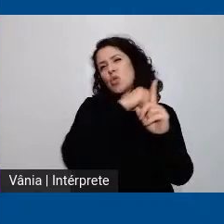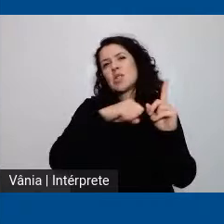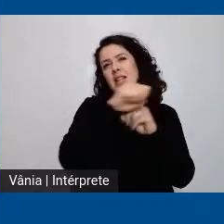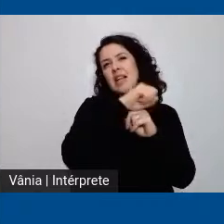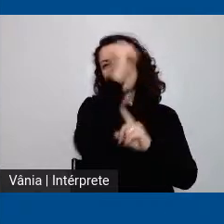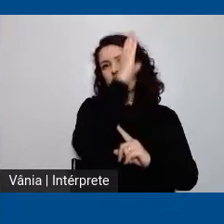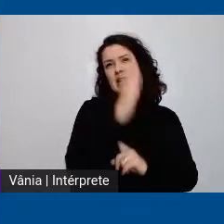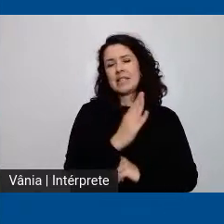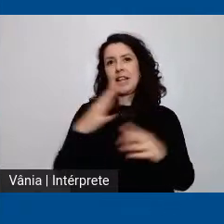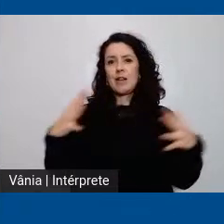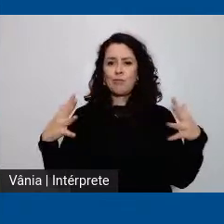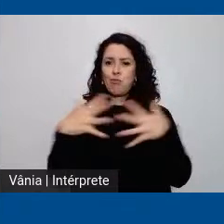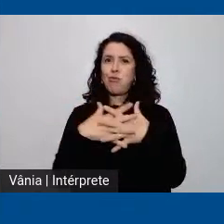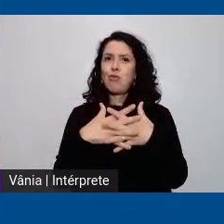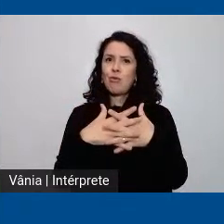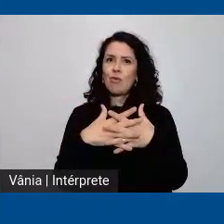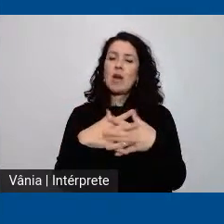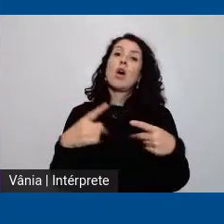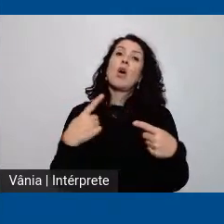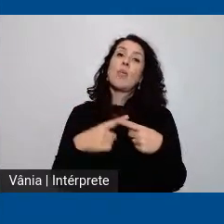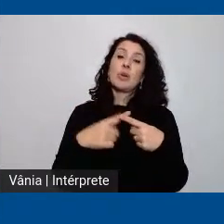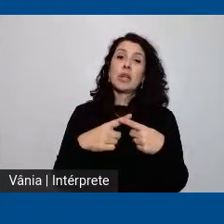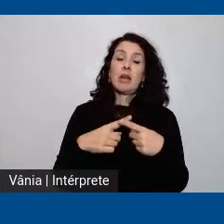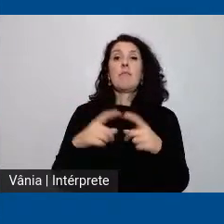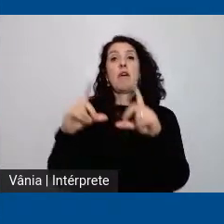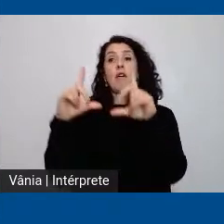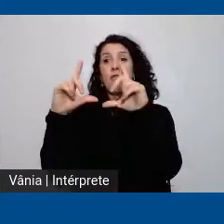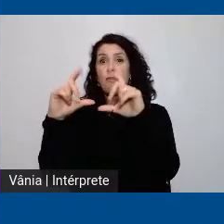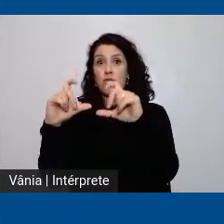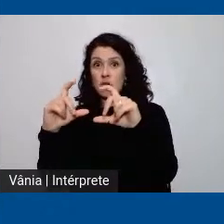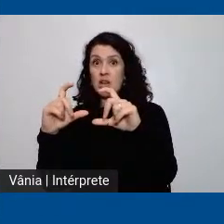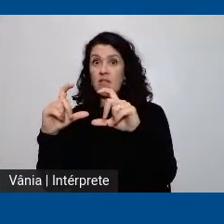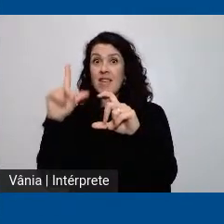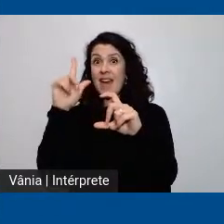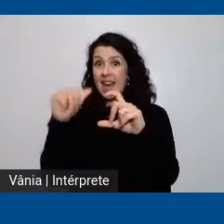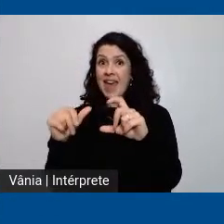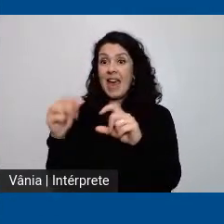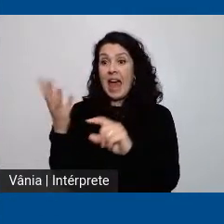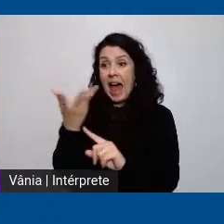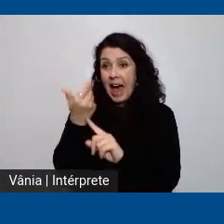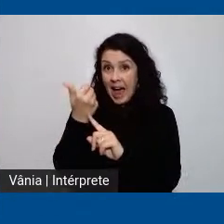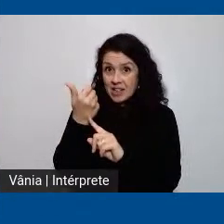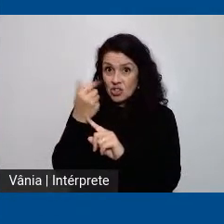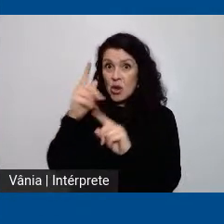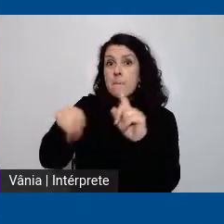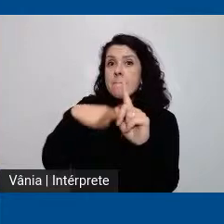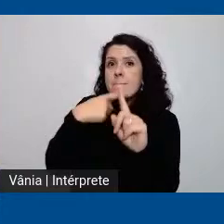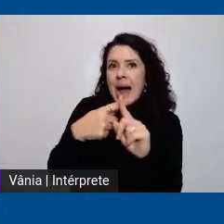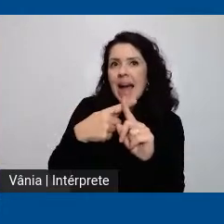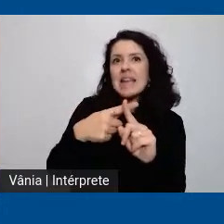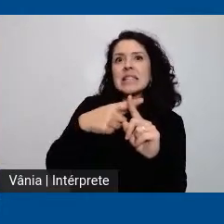fotografia, eu falei que era uma arte e uma ciência, não é só uma técnica, é uma